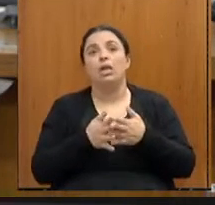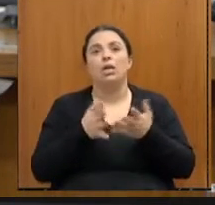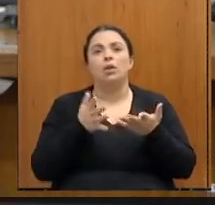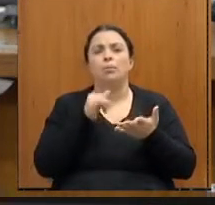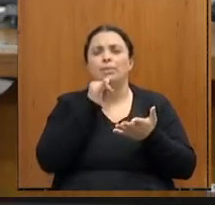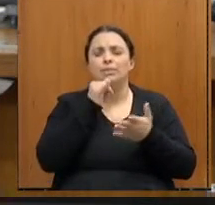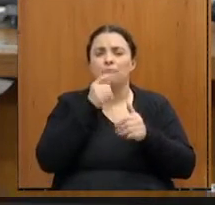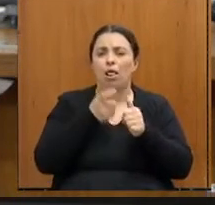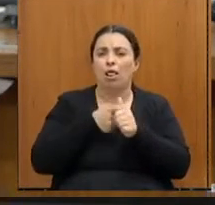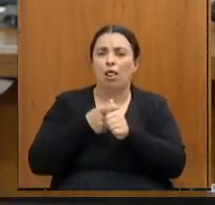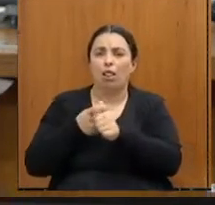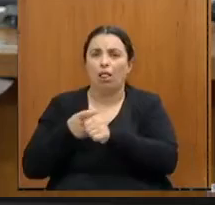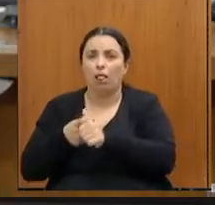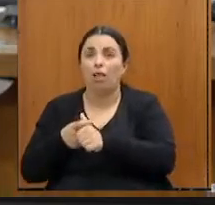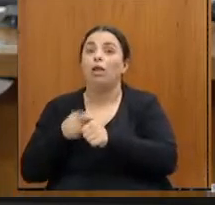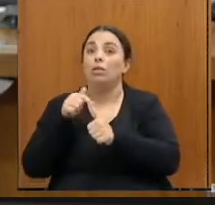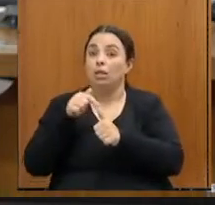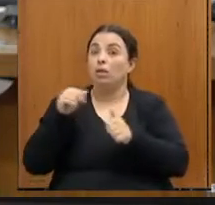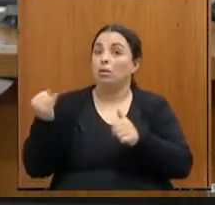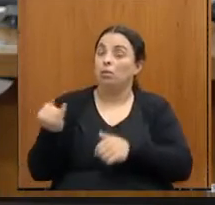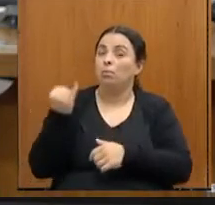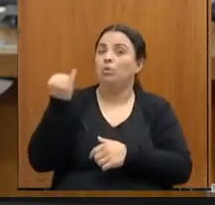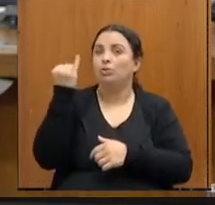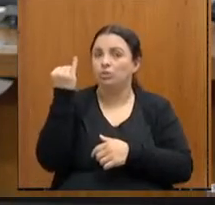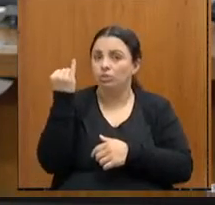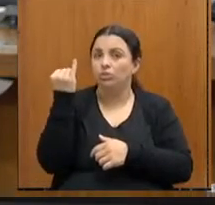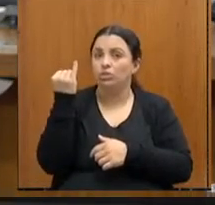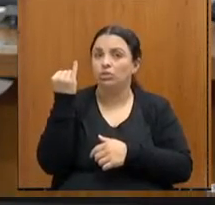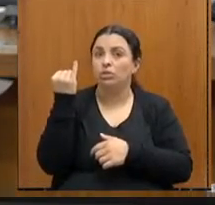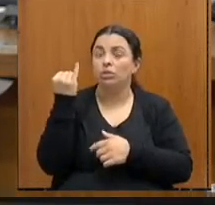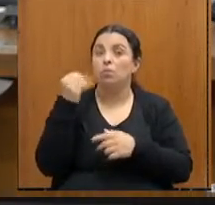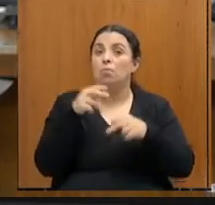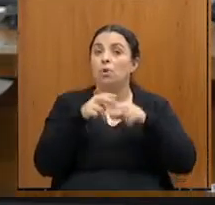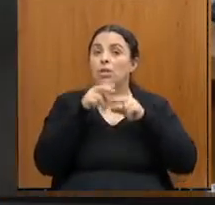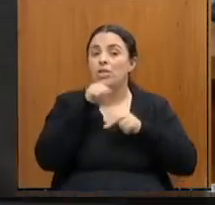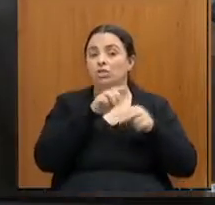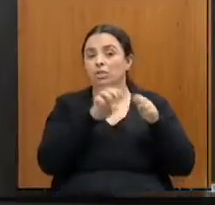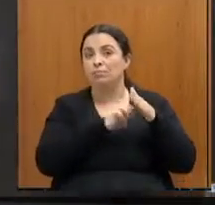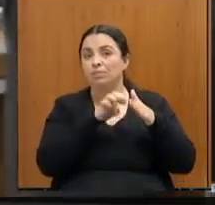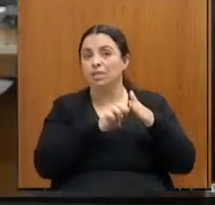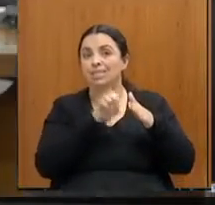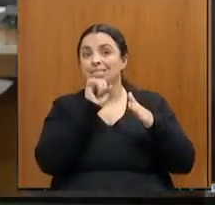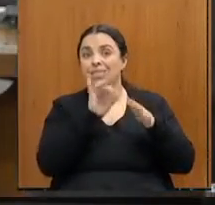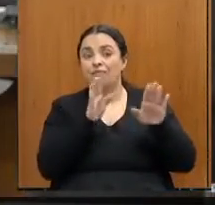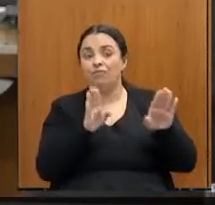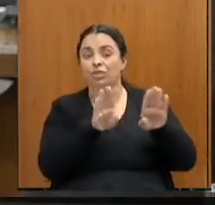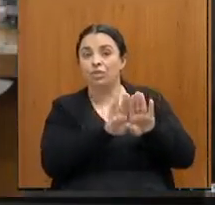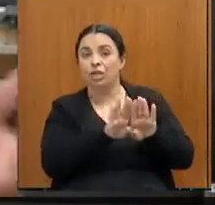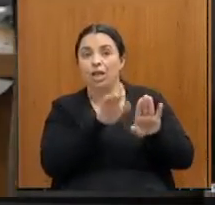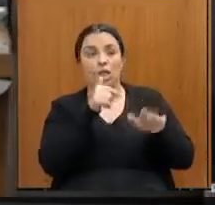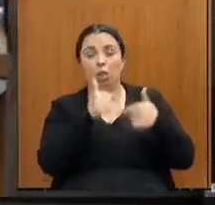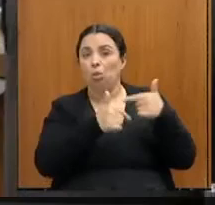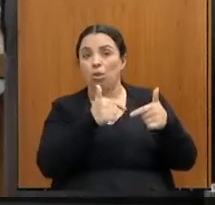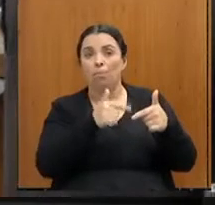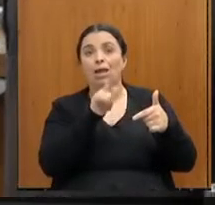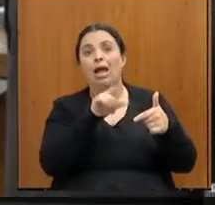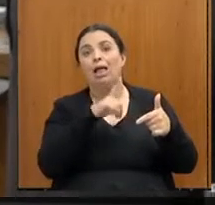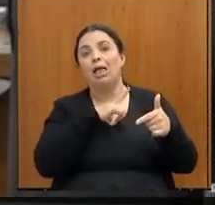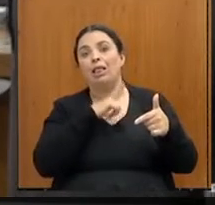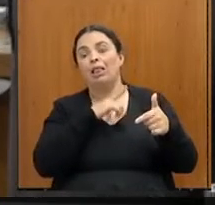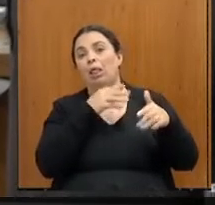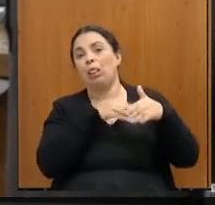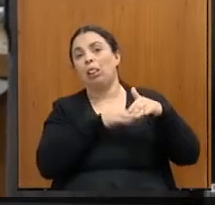dos débitos tributários são importantíssimos uma vez que as empresas não operando elas a pular um passivo trabalhista